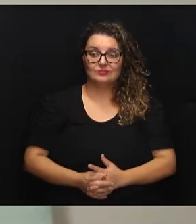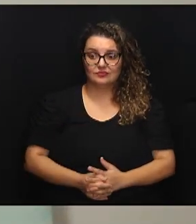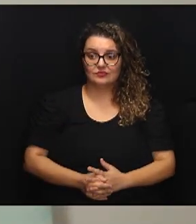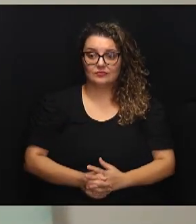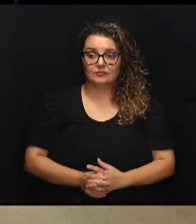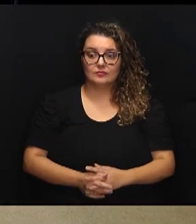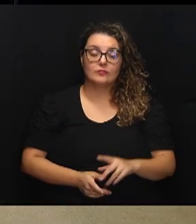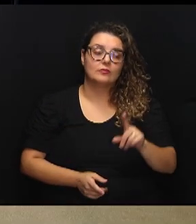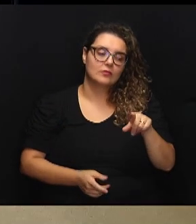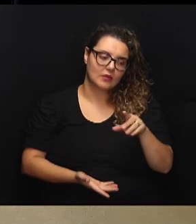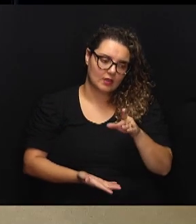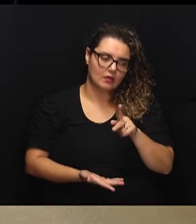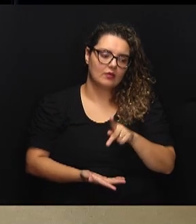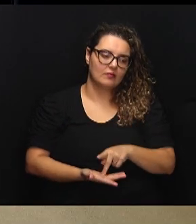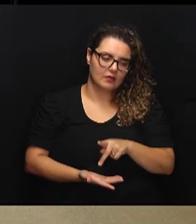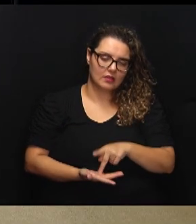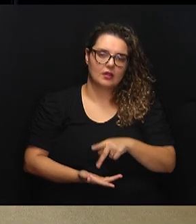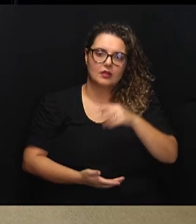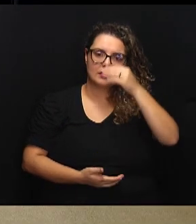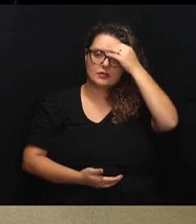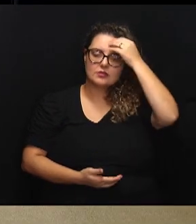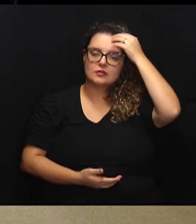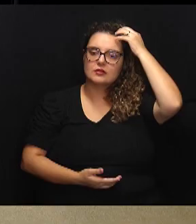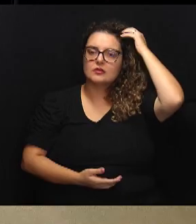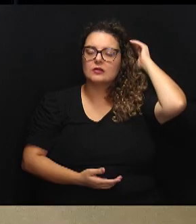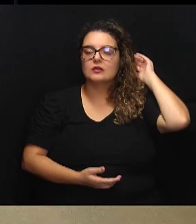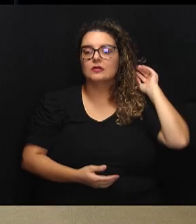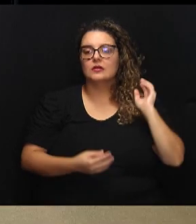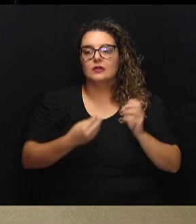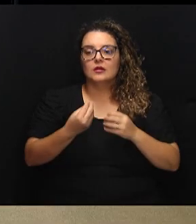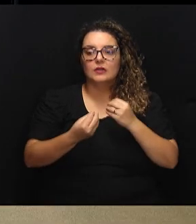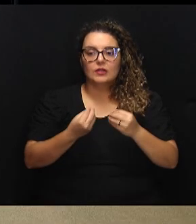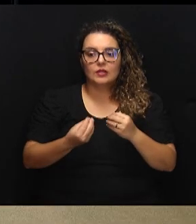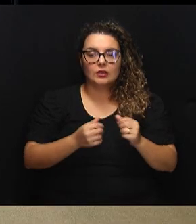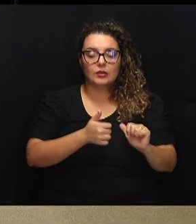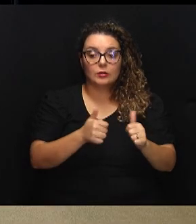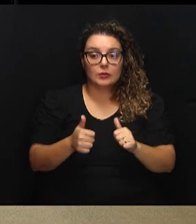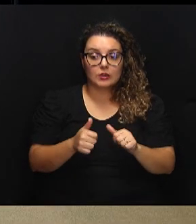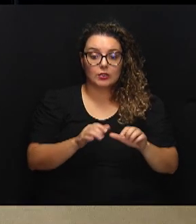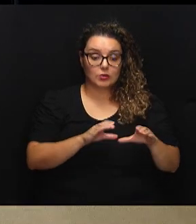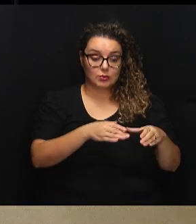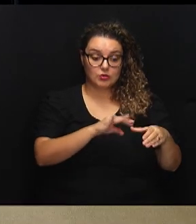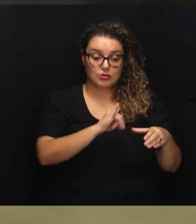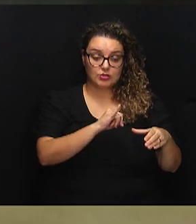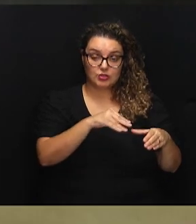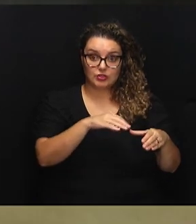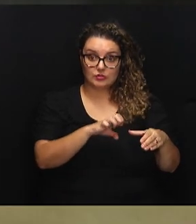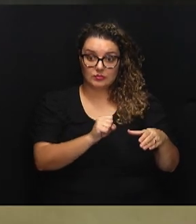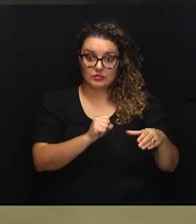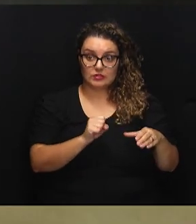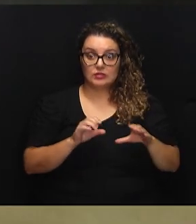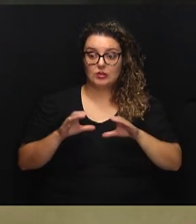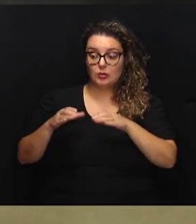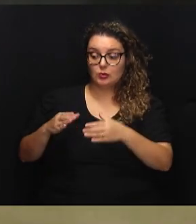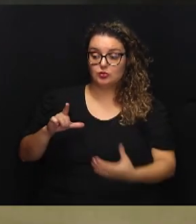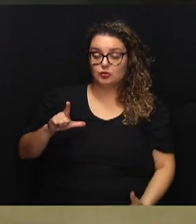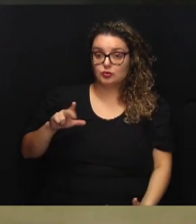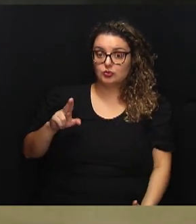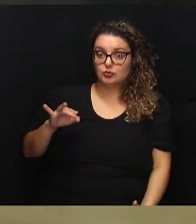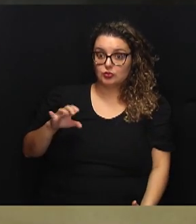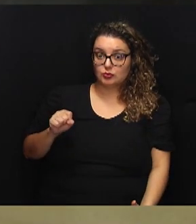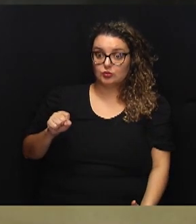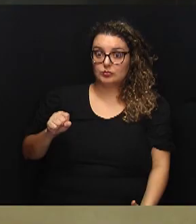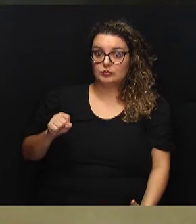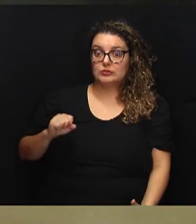É verdade, né. E como que você avalia que os times, né, os clubes brasileiros, eles têm